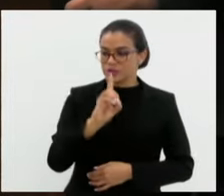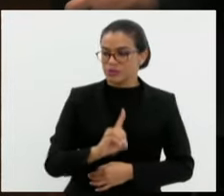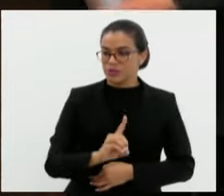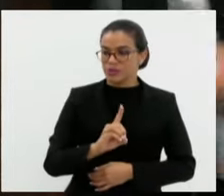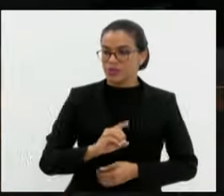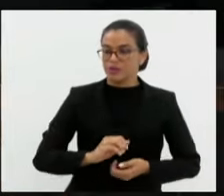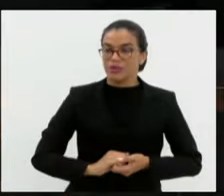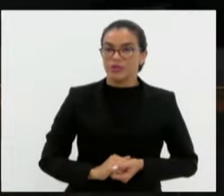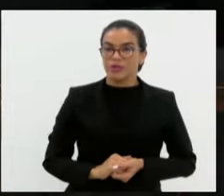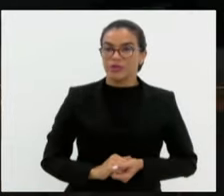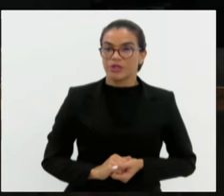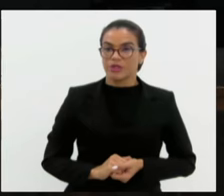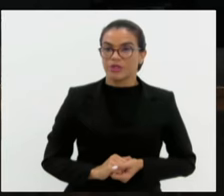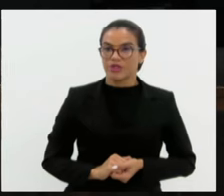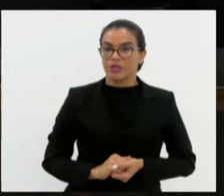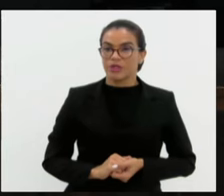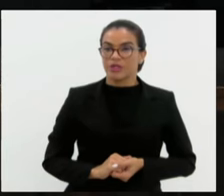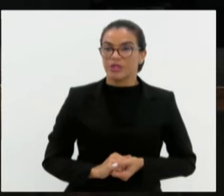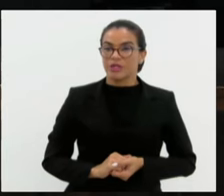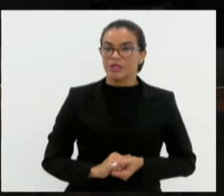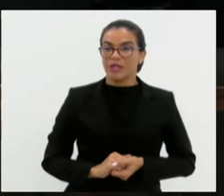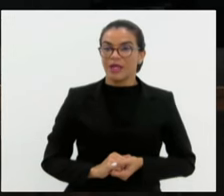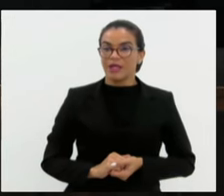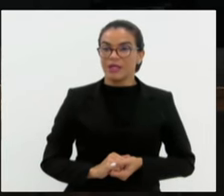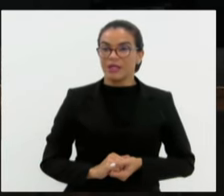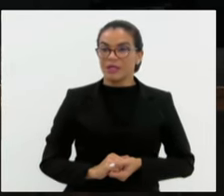falaram. Deputado Thiago Rangel.